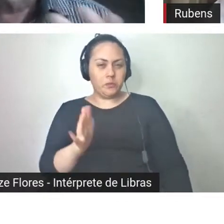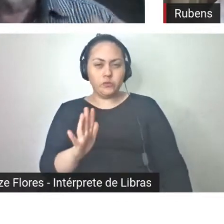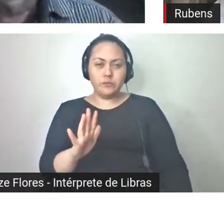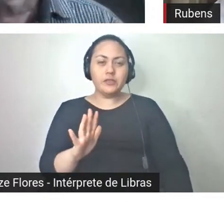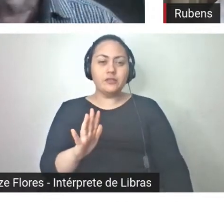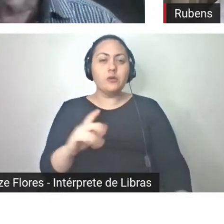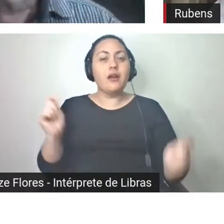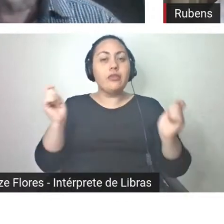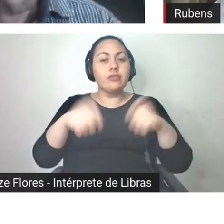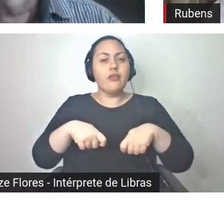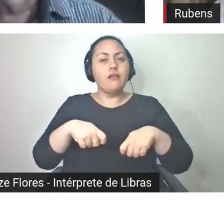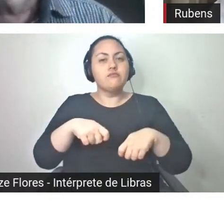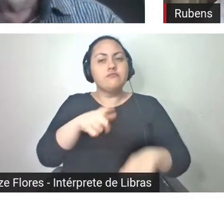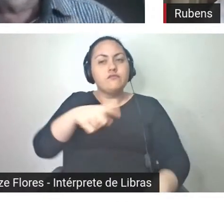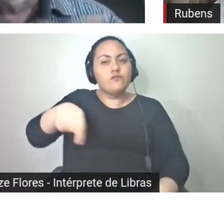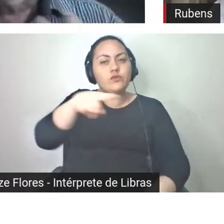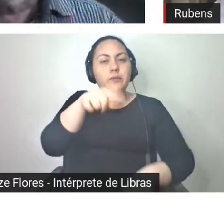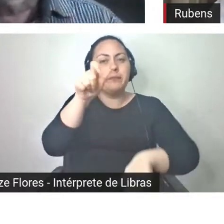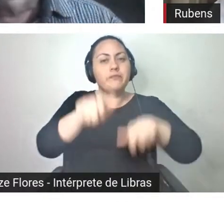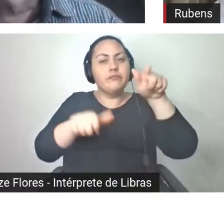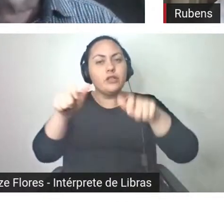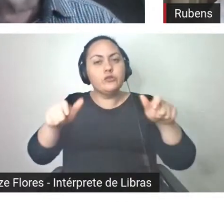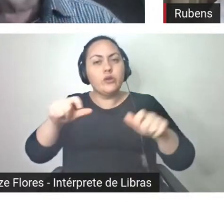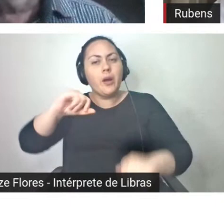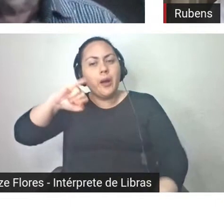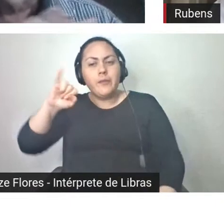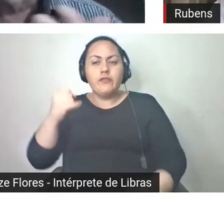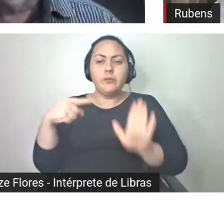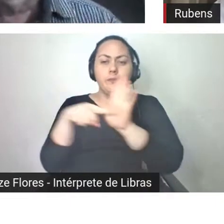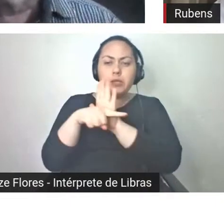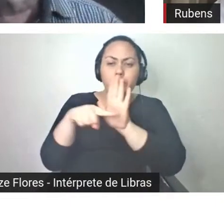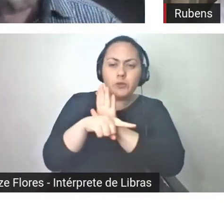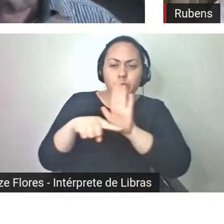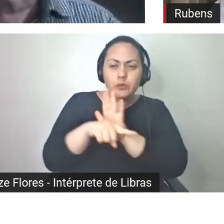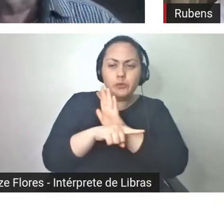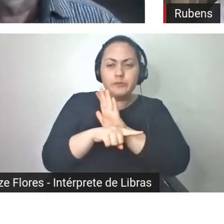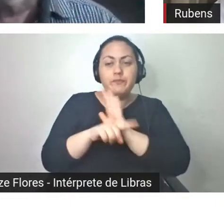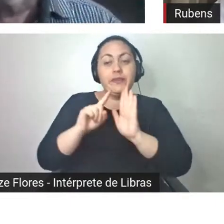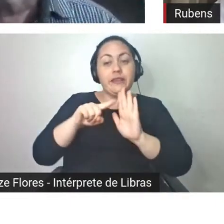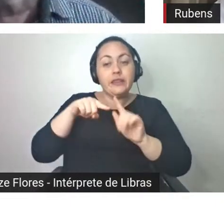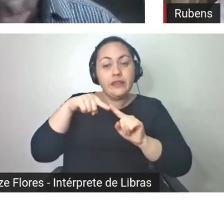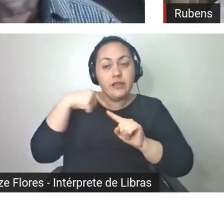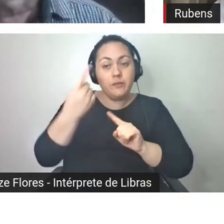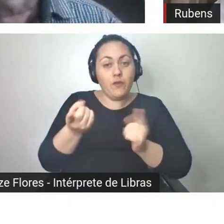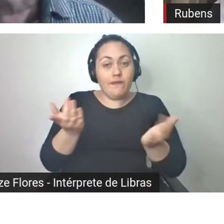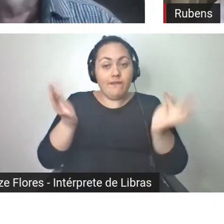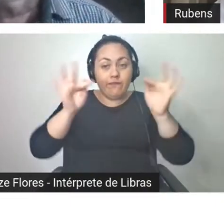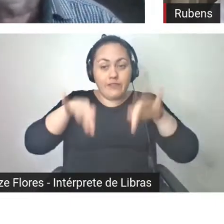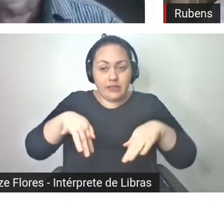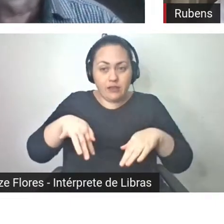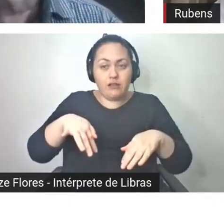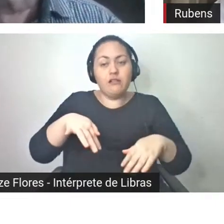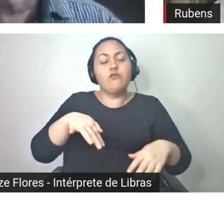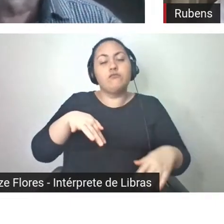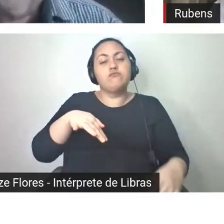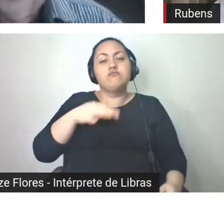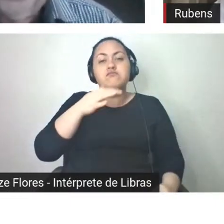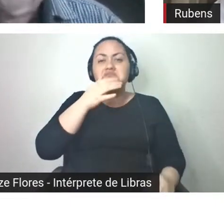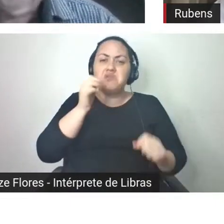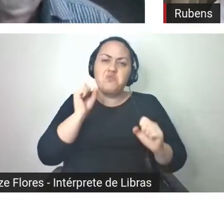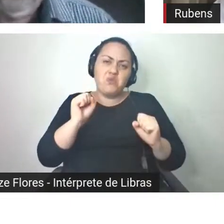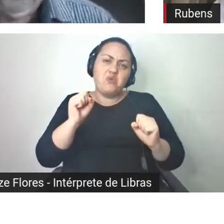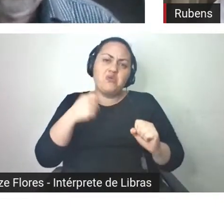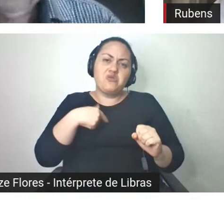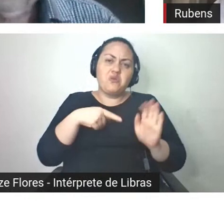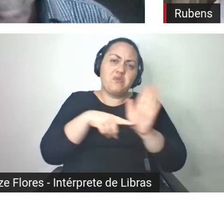mais pessoas possam fazer perguntas, e ao final eu devo fazer umas 2 ou 3 perguntas para o professor